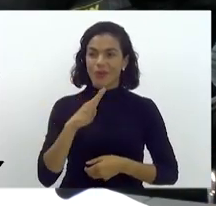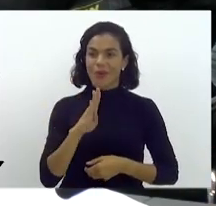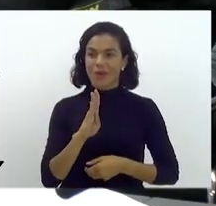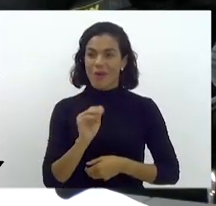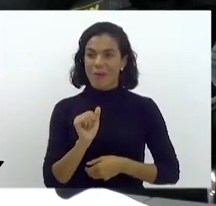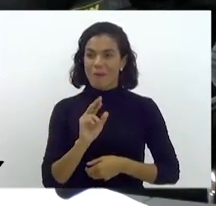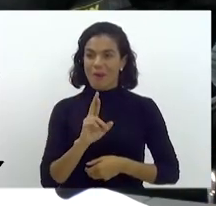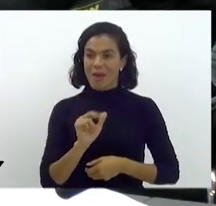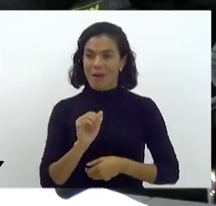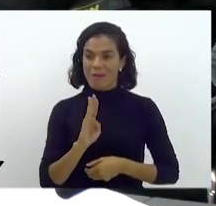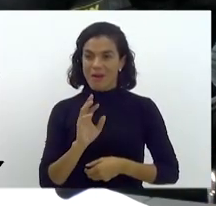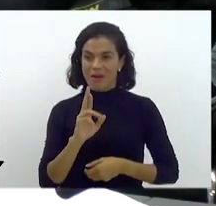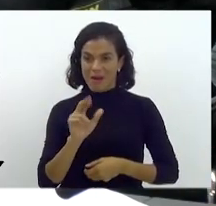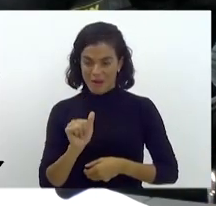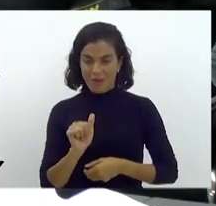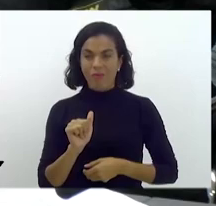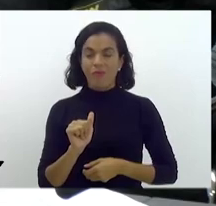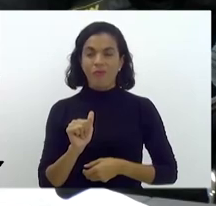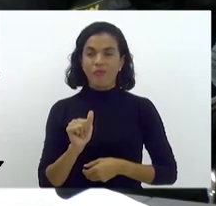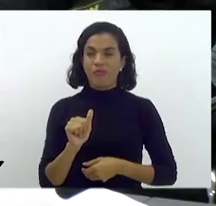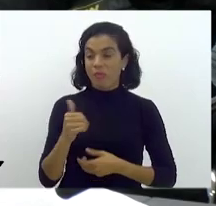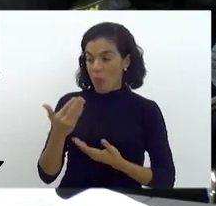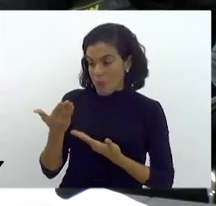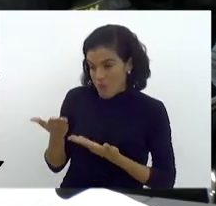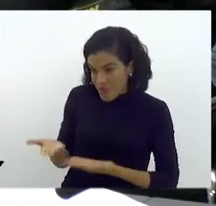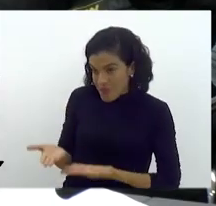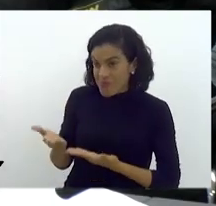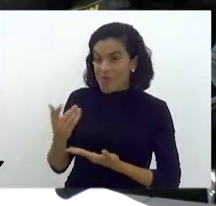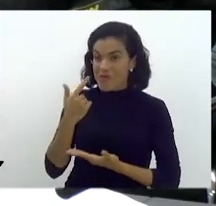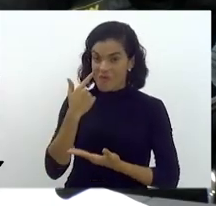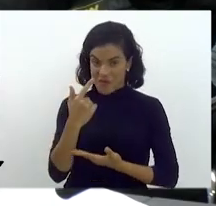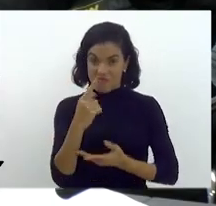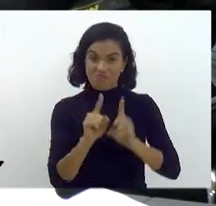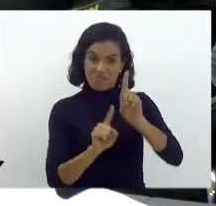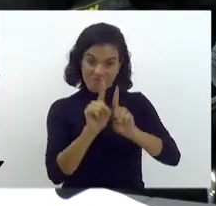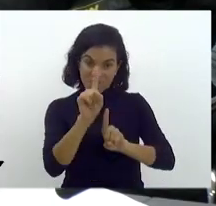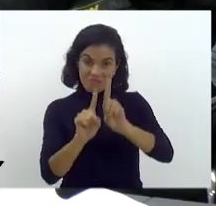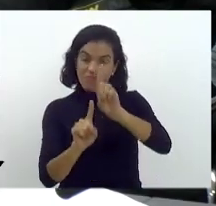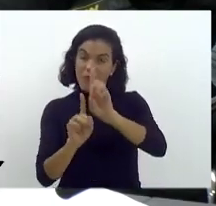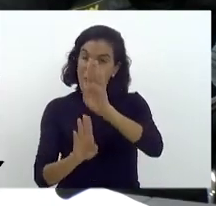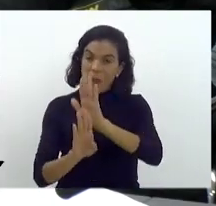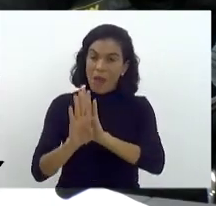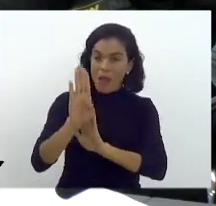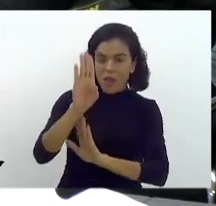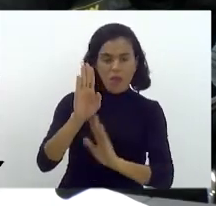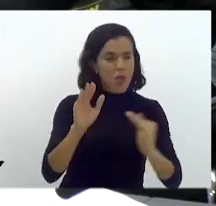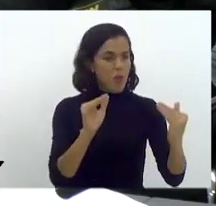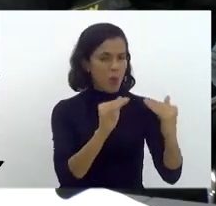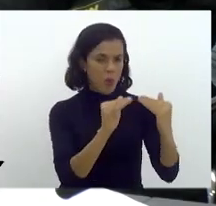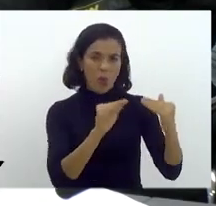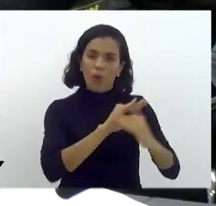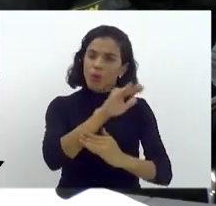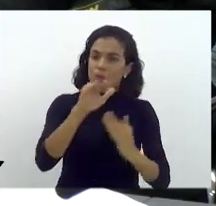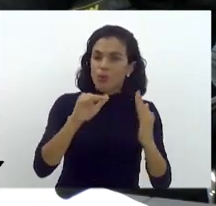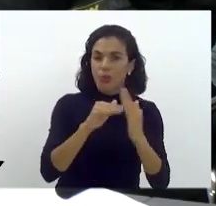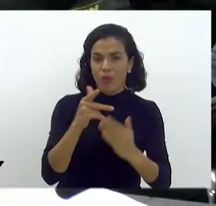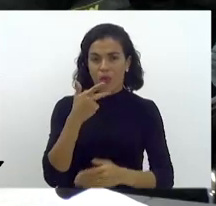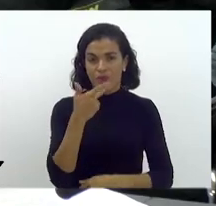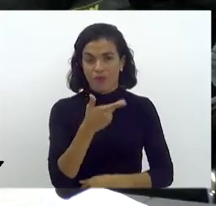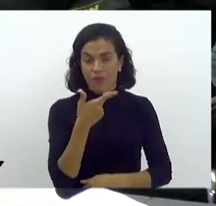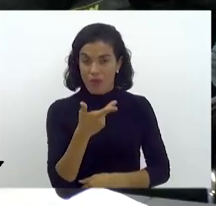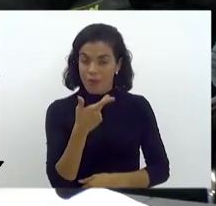lomba E aí um dia essa estatística mas ela falou eu concordo e aí